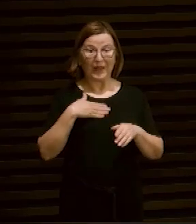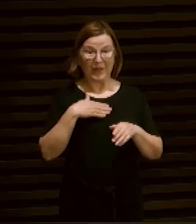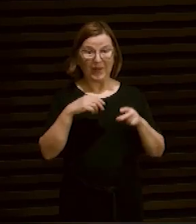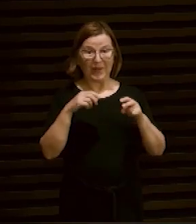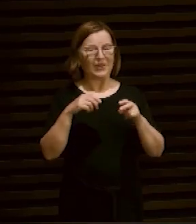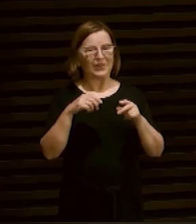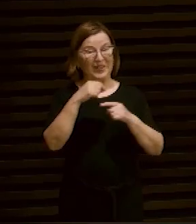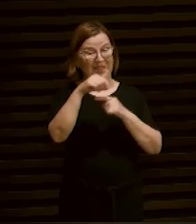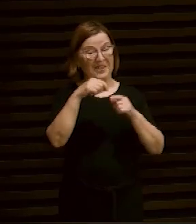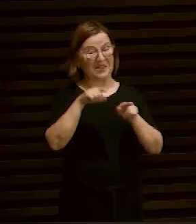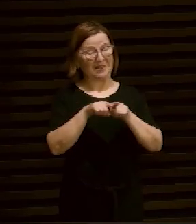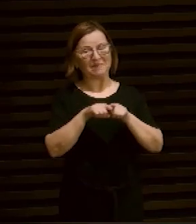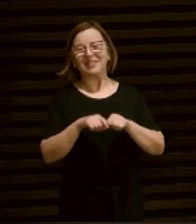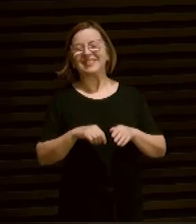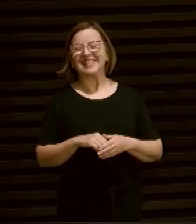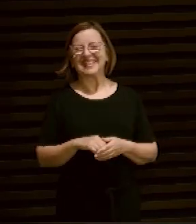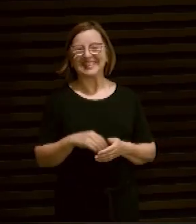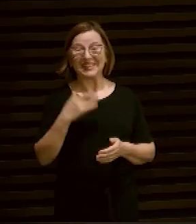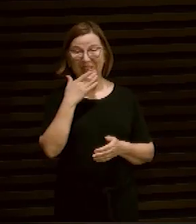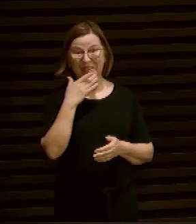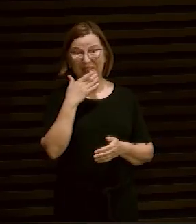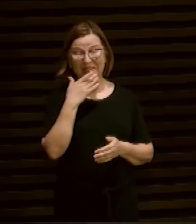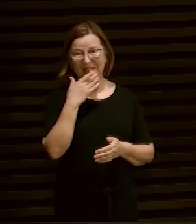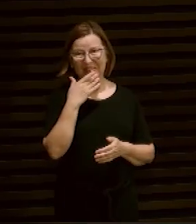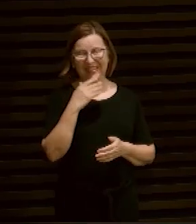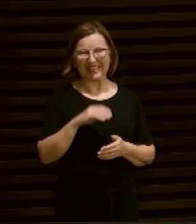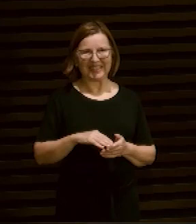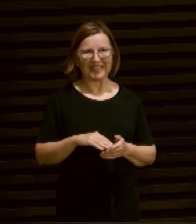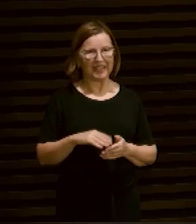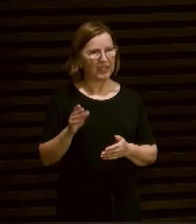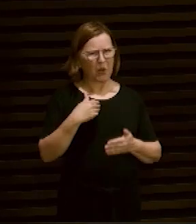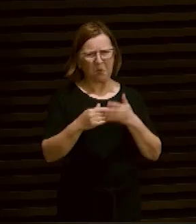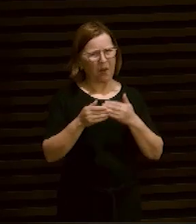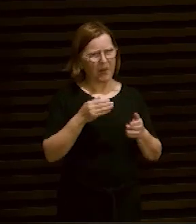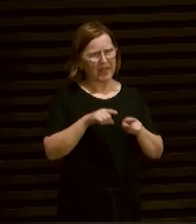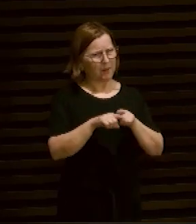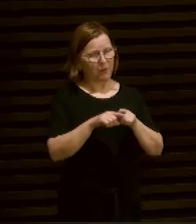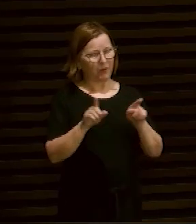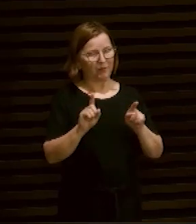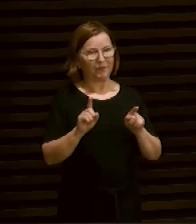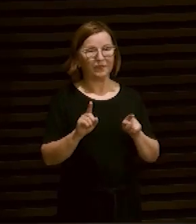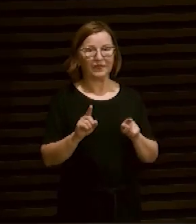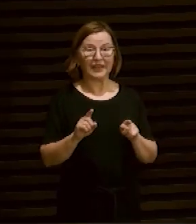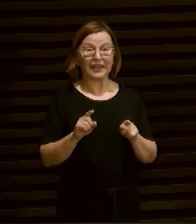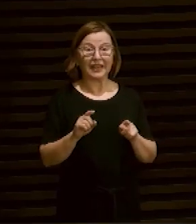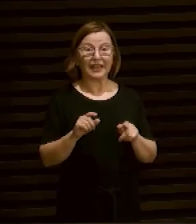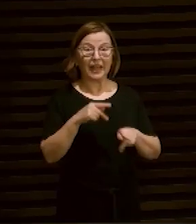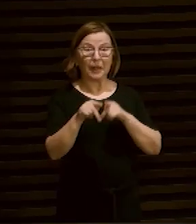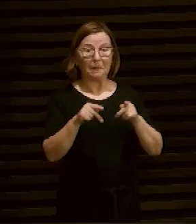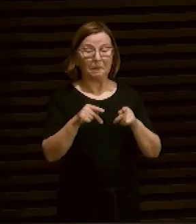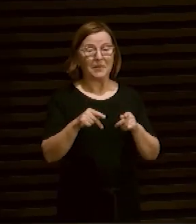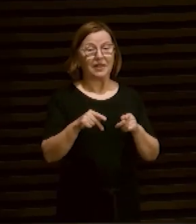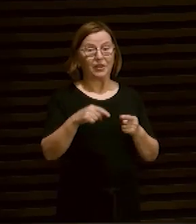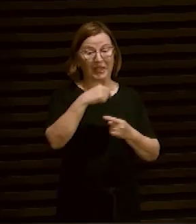irmãos. É uma coisa tão gostosa, não é qualquer irmão, não, é irmãos separados, santos irmãos,